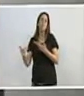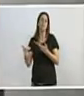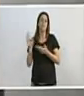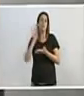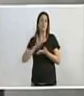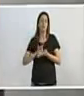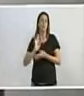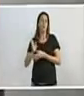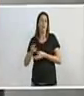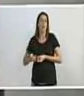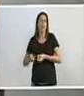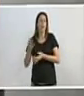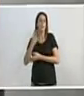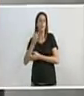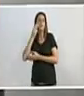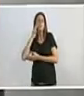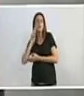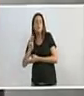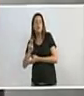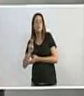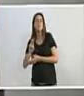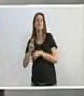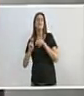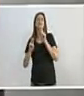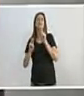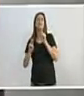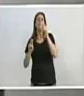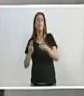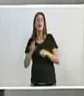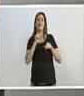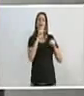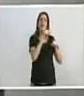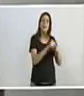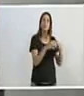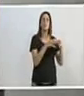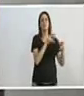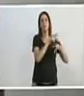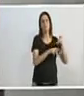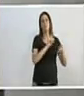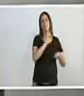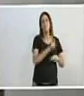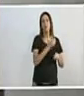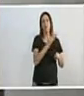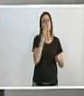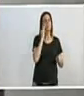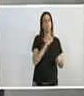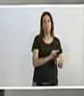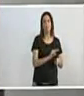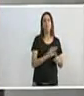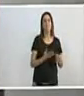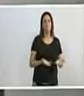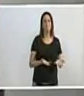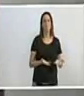alcança 4 milhões, esses 4 milhões terão que ser distribuídos com todo usuário do transporte coletivo. Vou conceder,